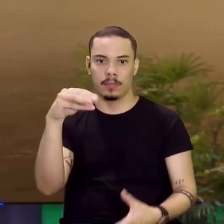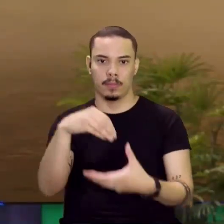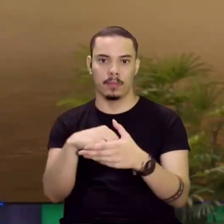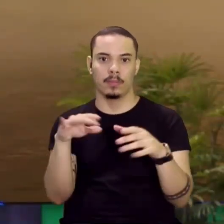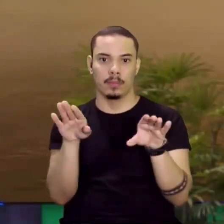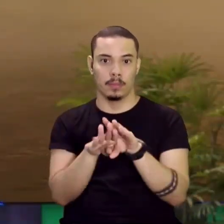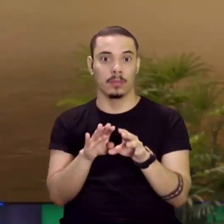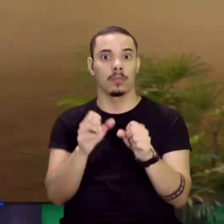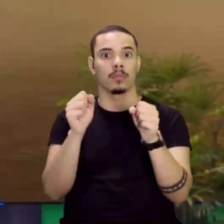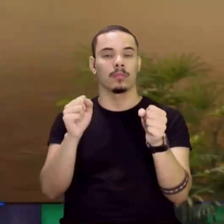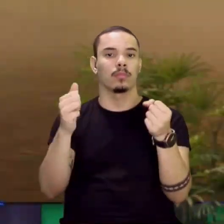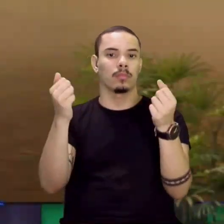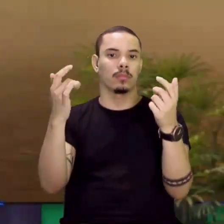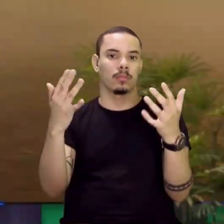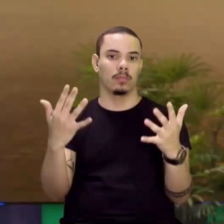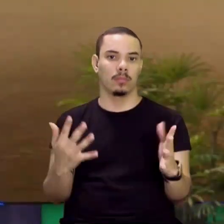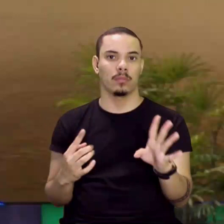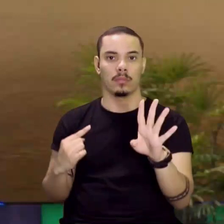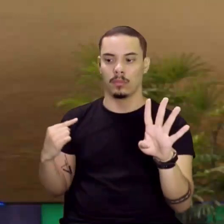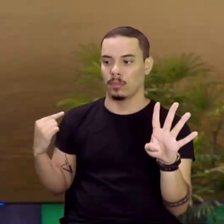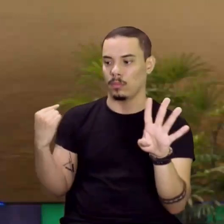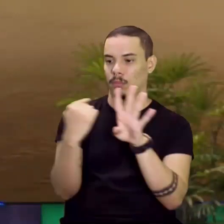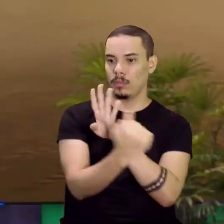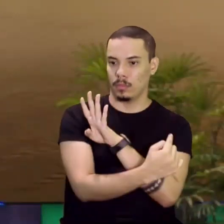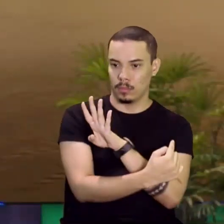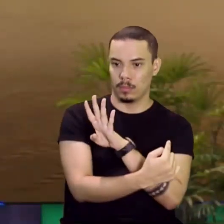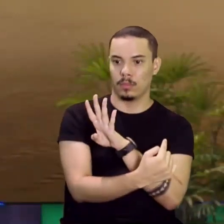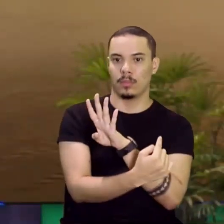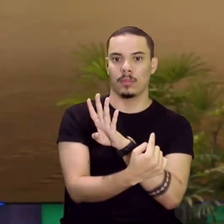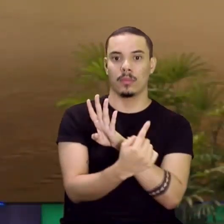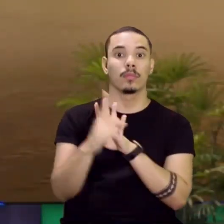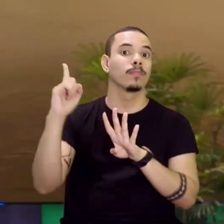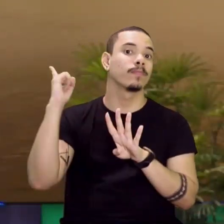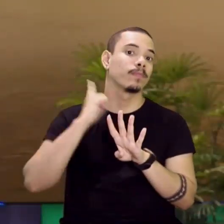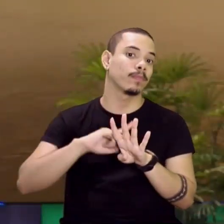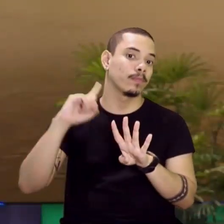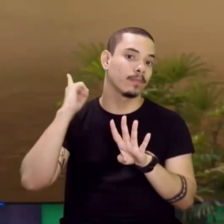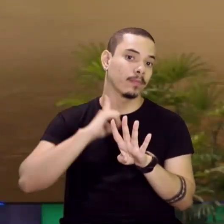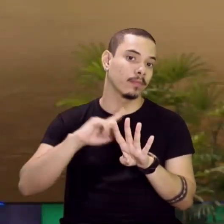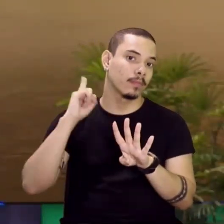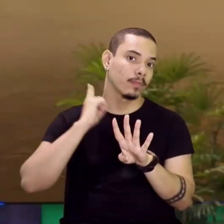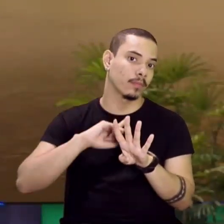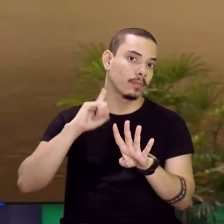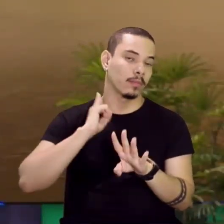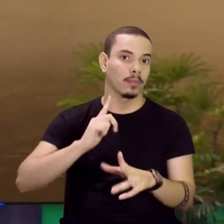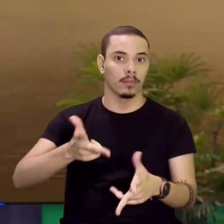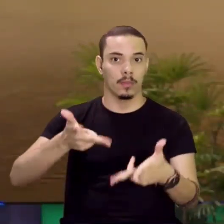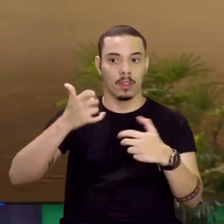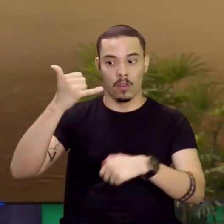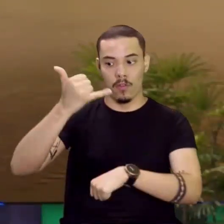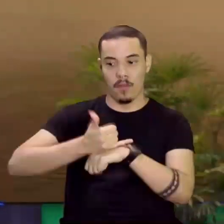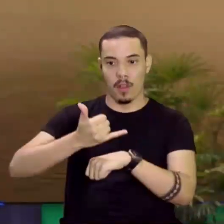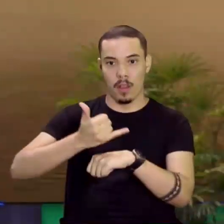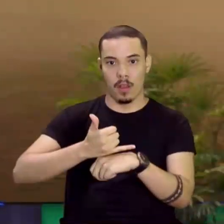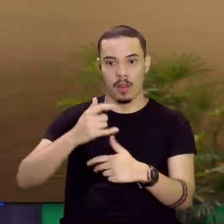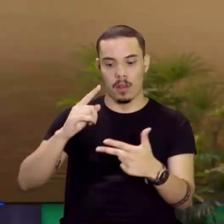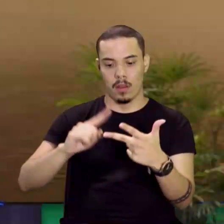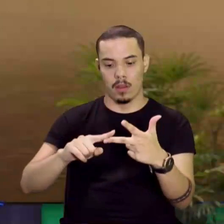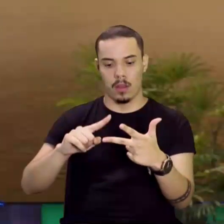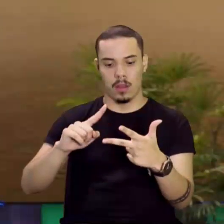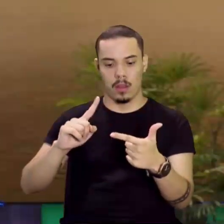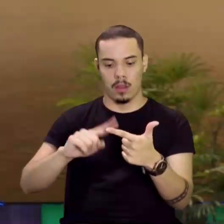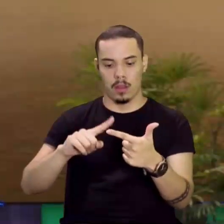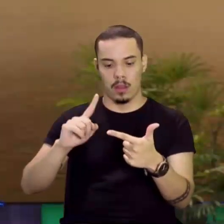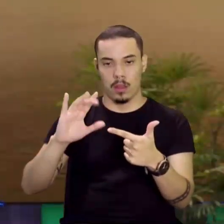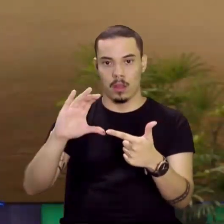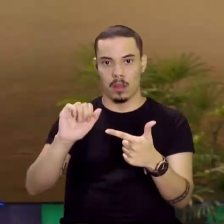minerais, eu posso destacar o quadrilátero em Minas Gerais, exploração de ferro, Carajás no Pará, que é a